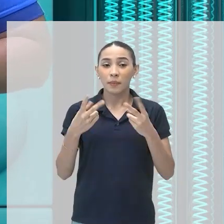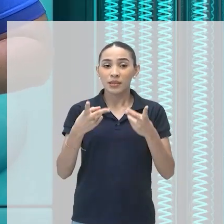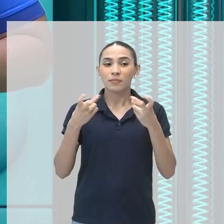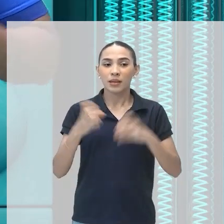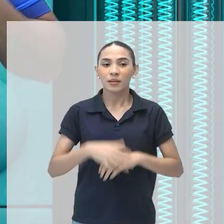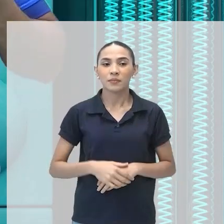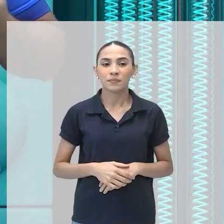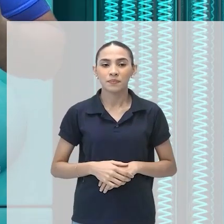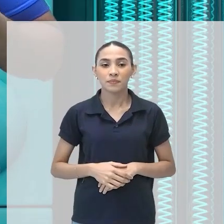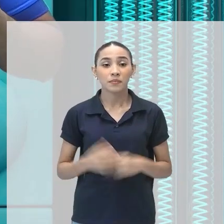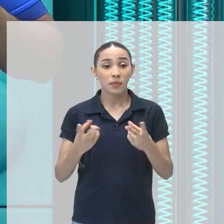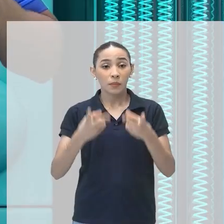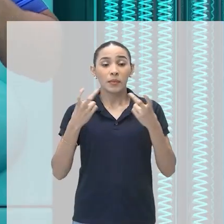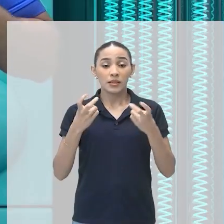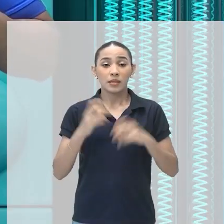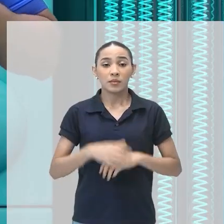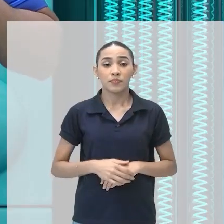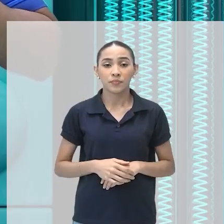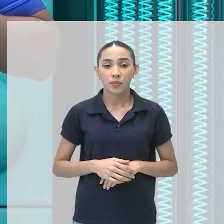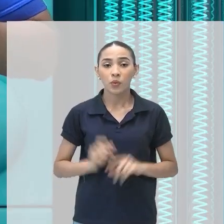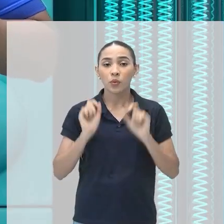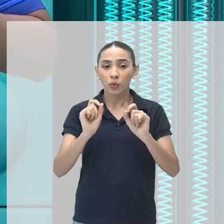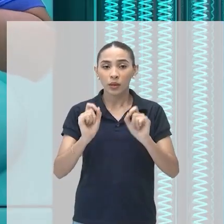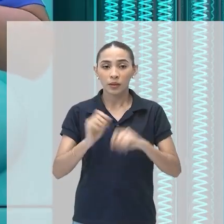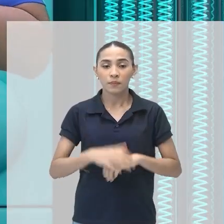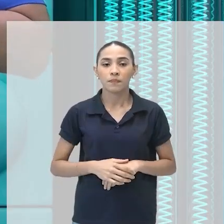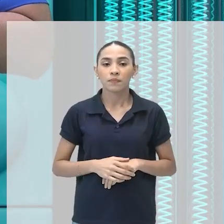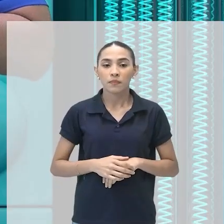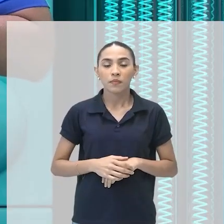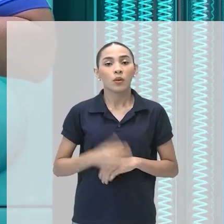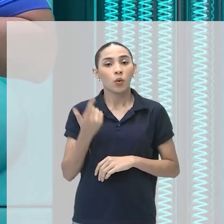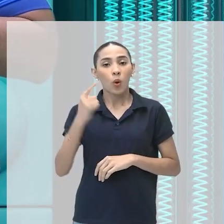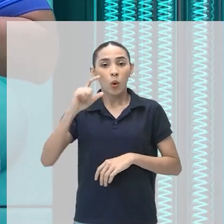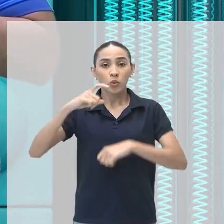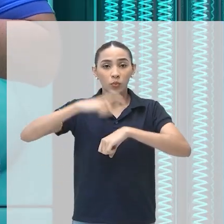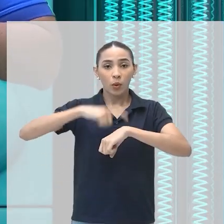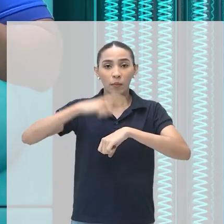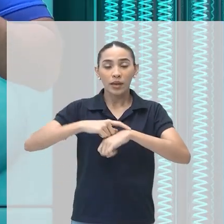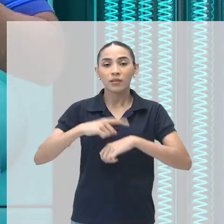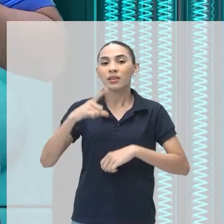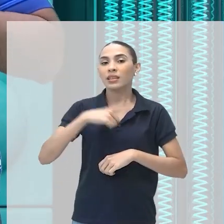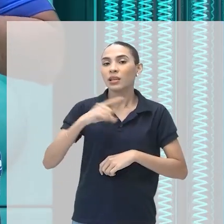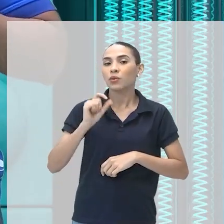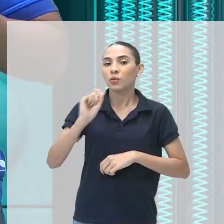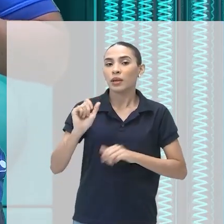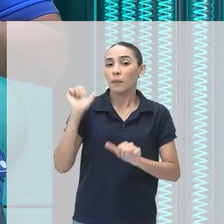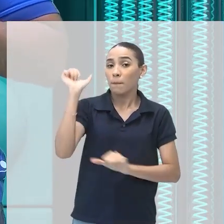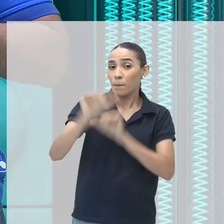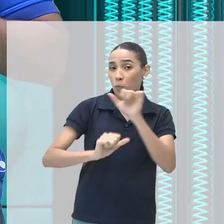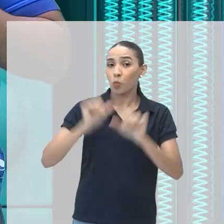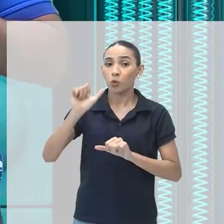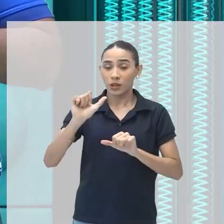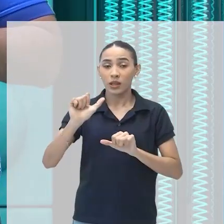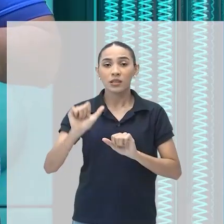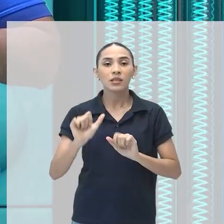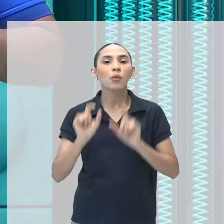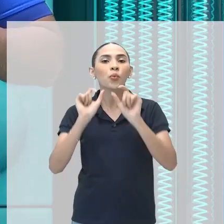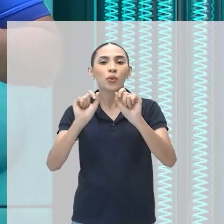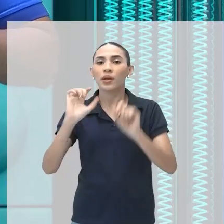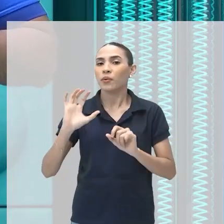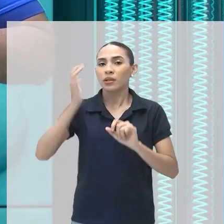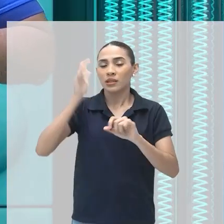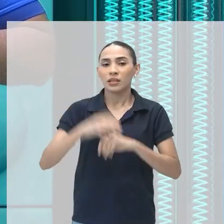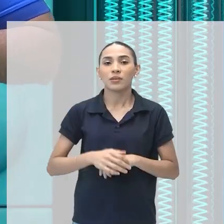Perceberam? Percebam, gente, que nesse outro momento nós temos uma mudança, uma virada. O que